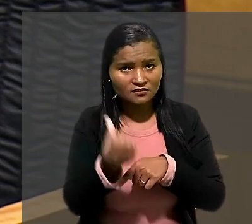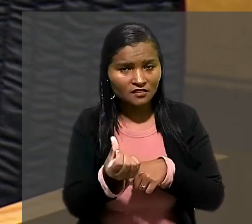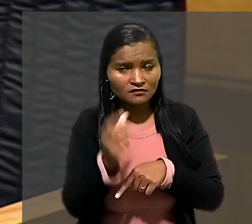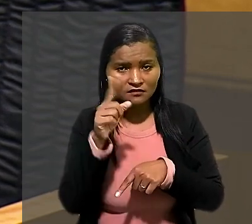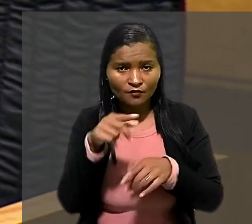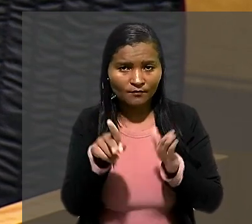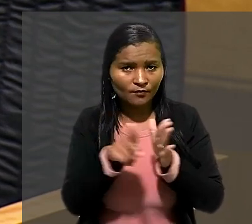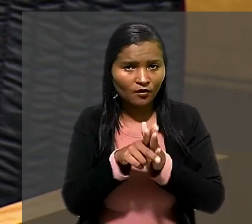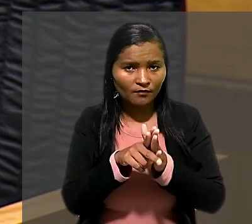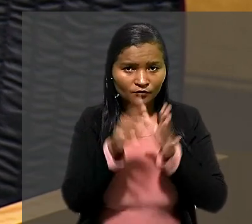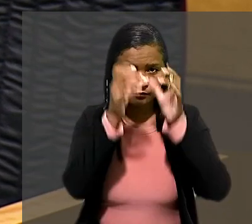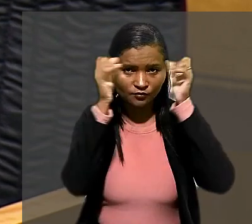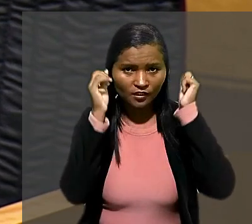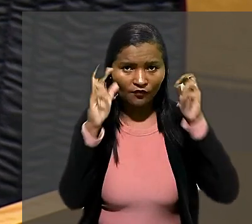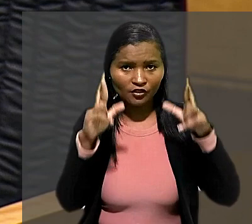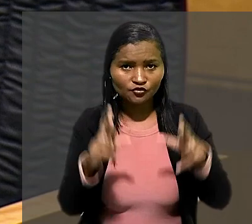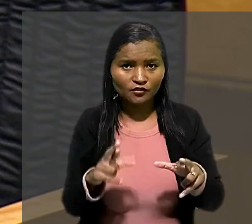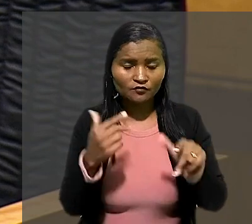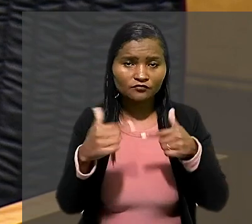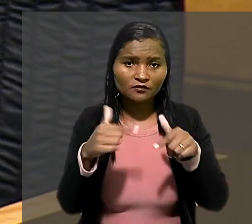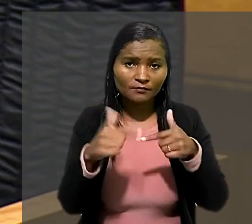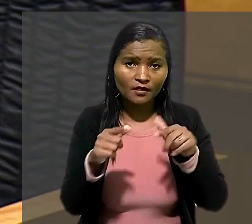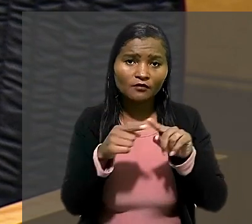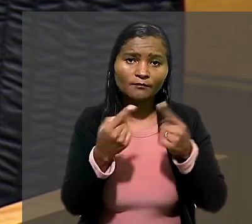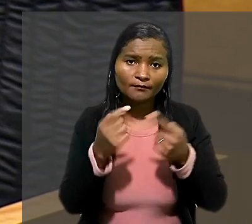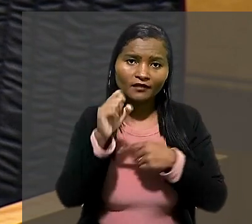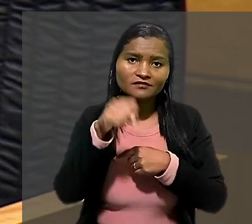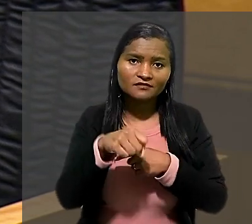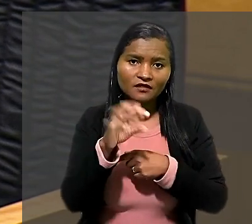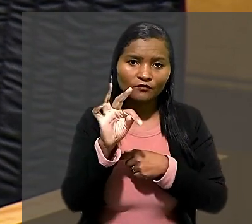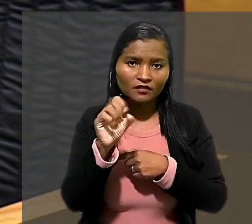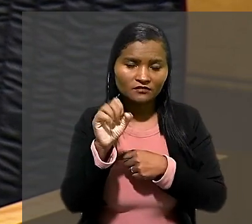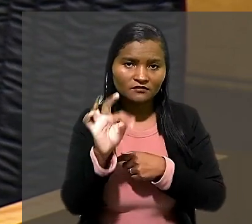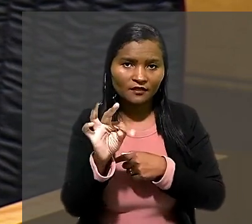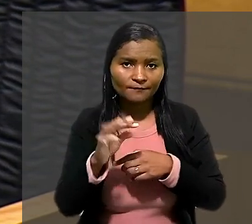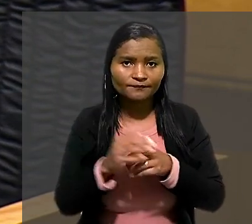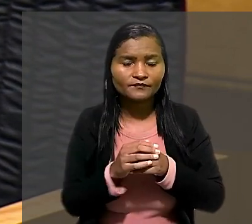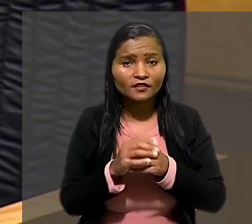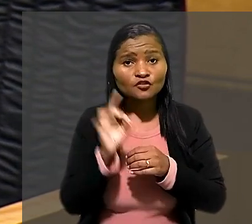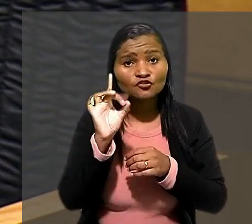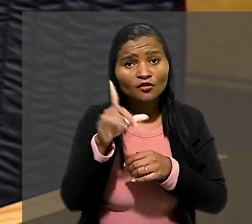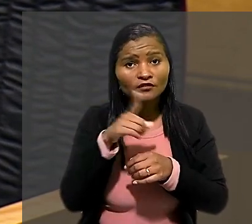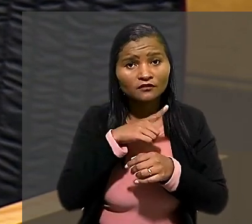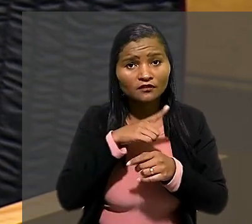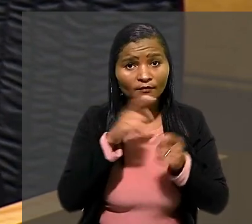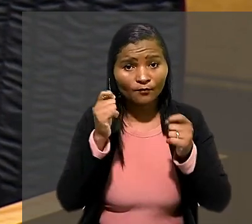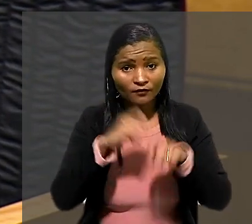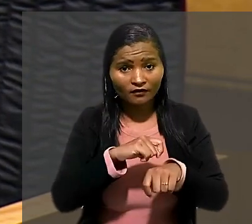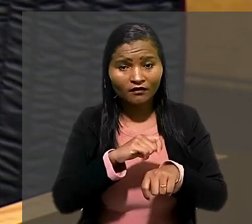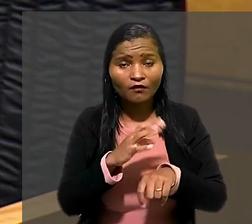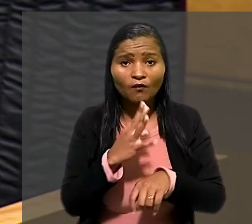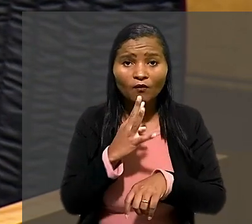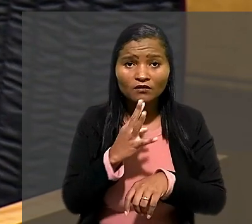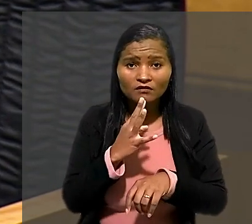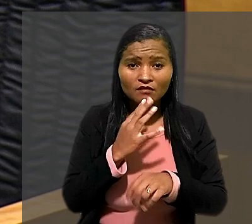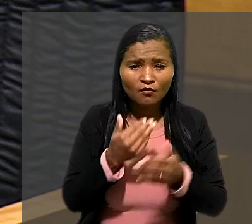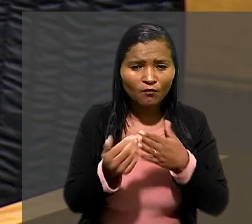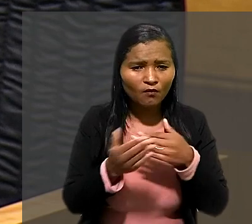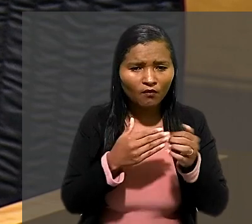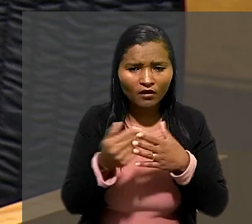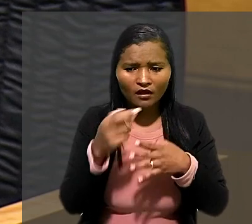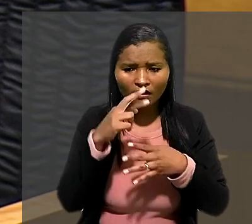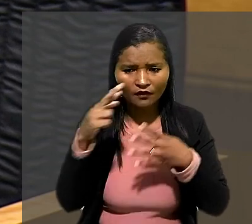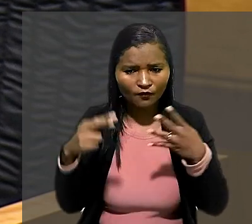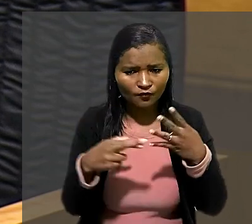são destinadas aos tribunais regionais do trabalho, mas sim ao TST. Só haveria possibilidade de conhecer